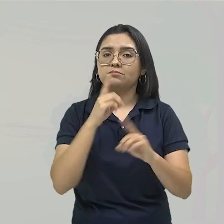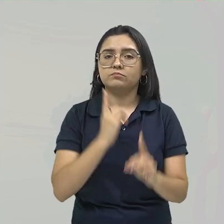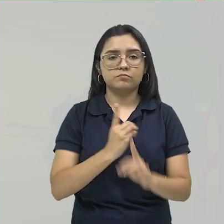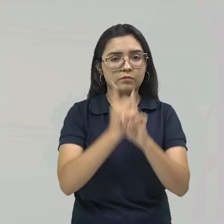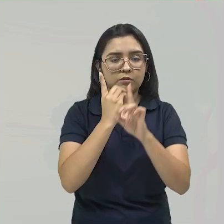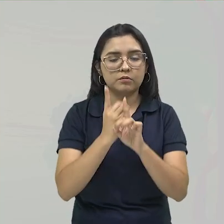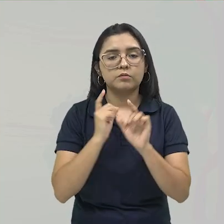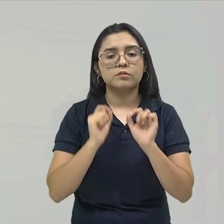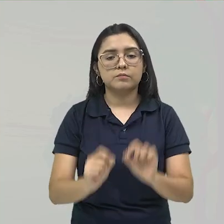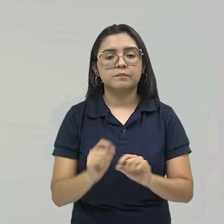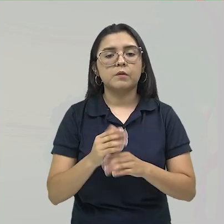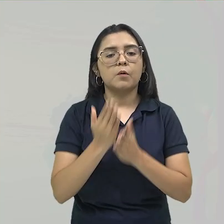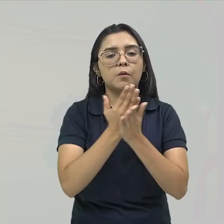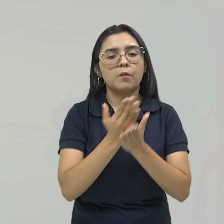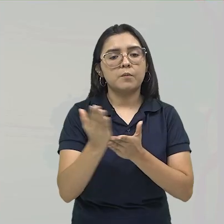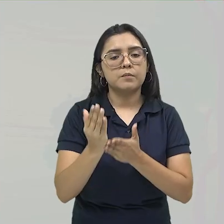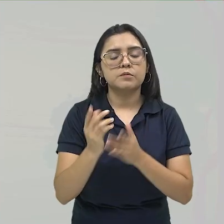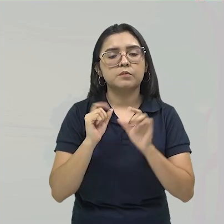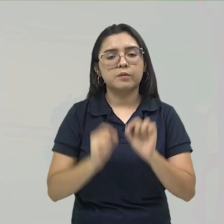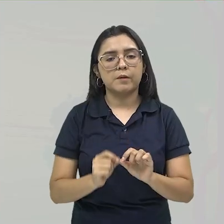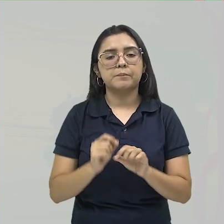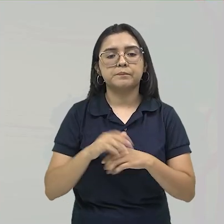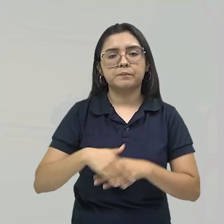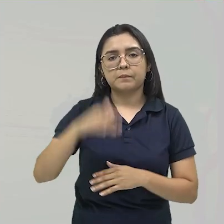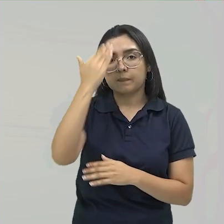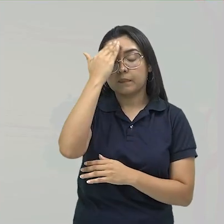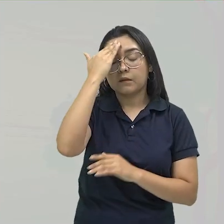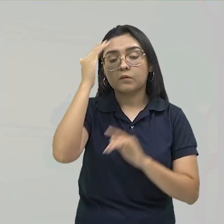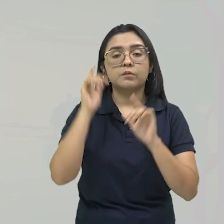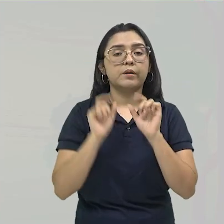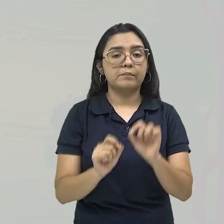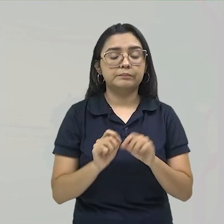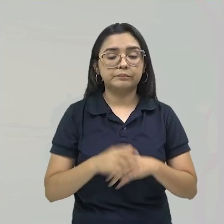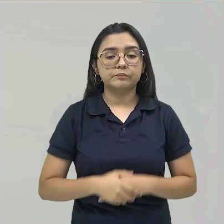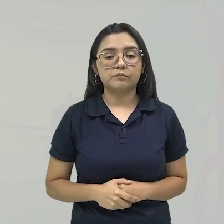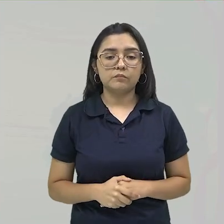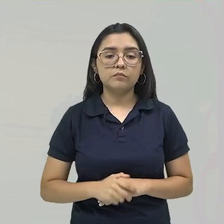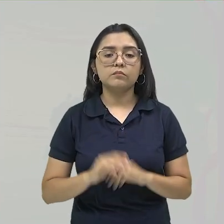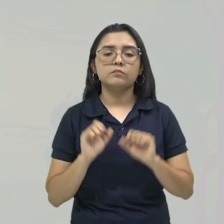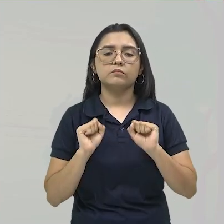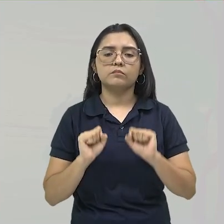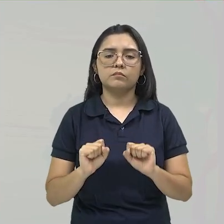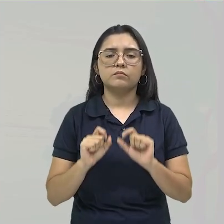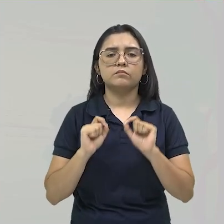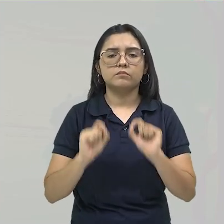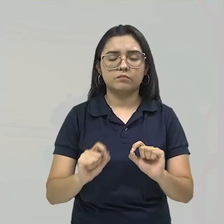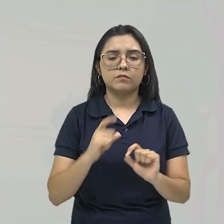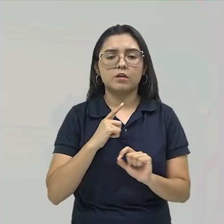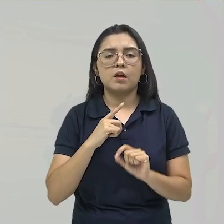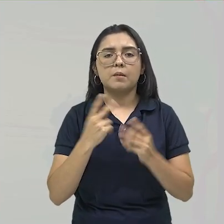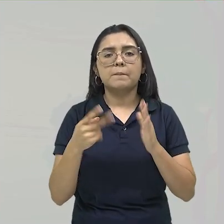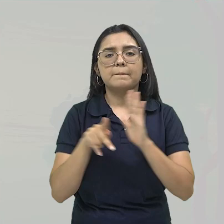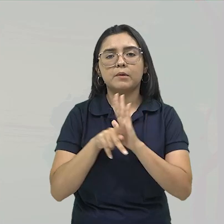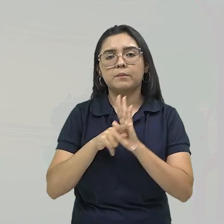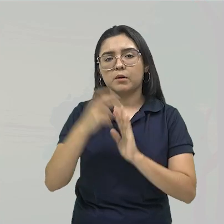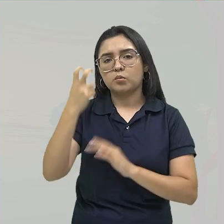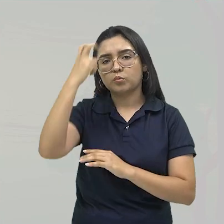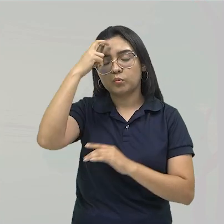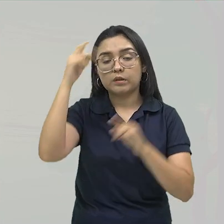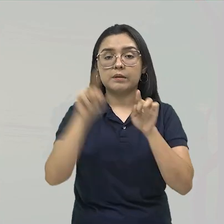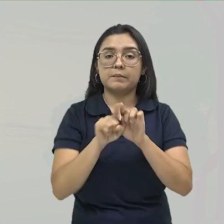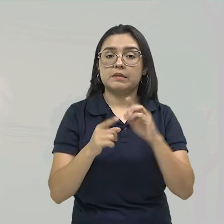improvável, nasceu uma nova compreensão. Uma compreensão que transcendia as fronteiras da cultura e da